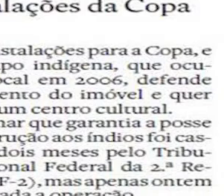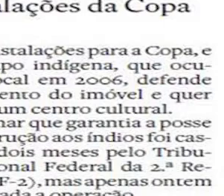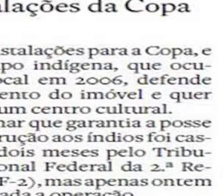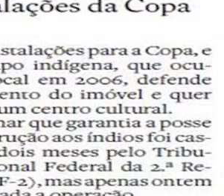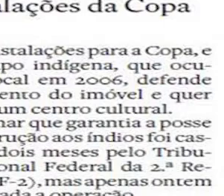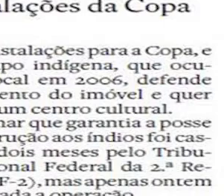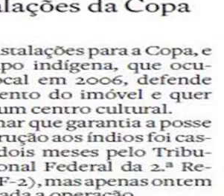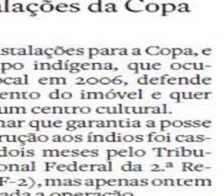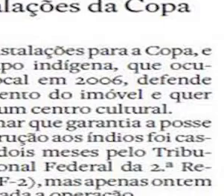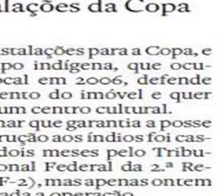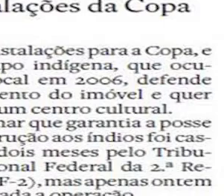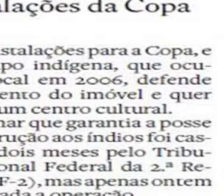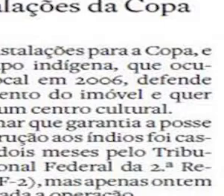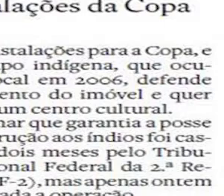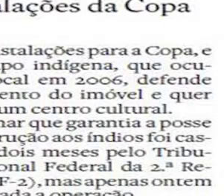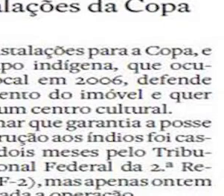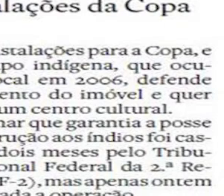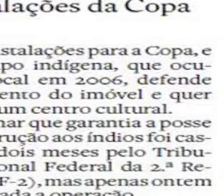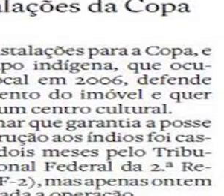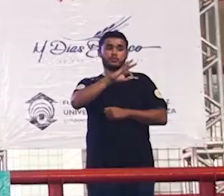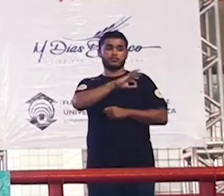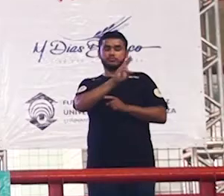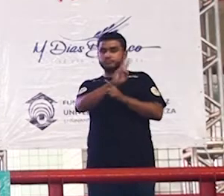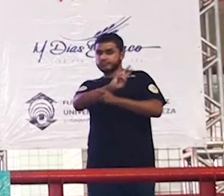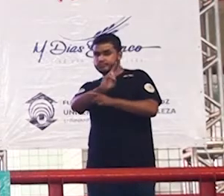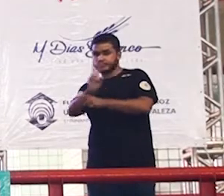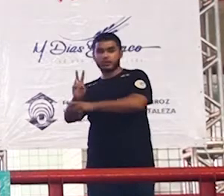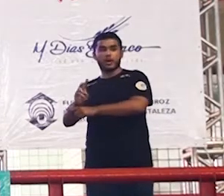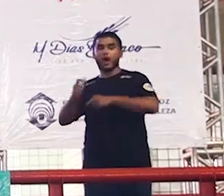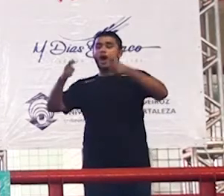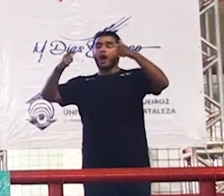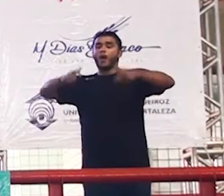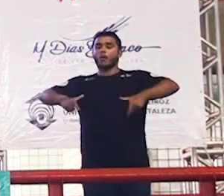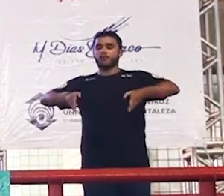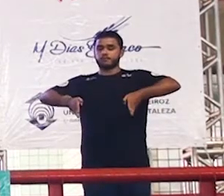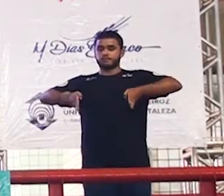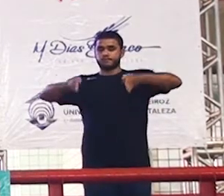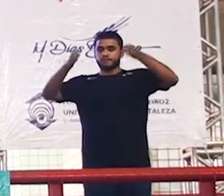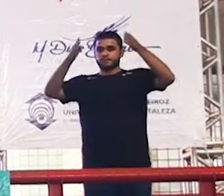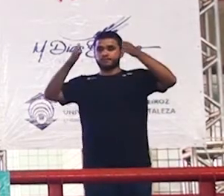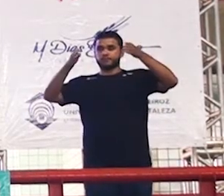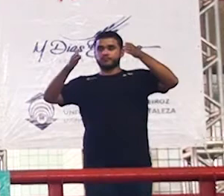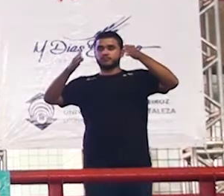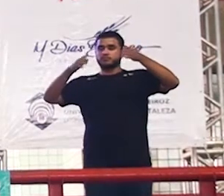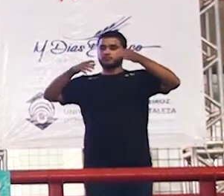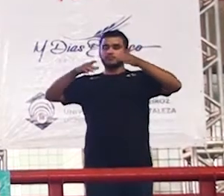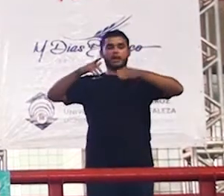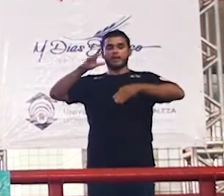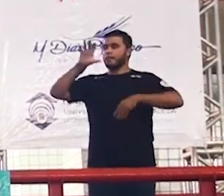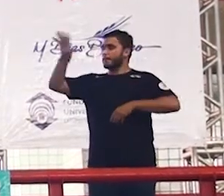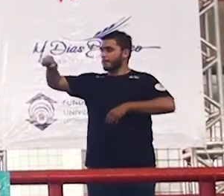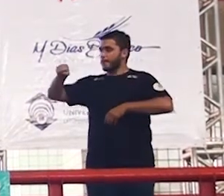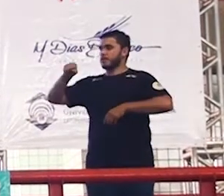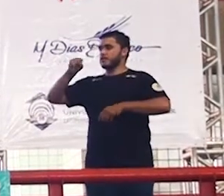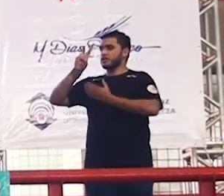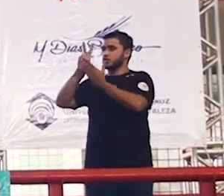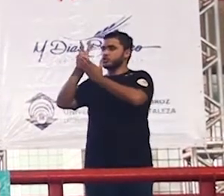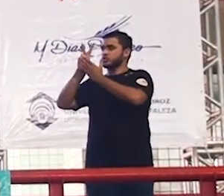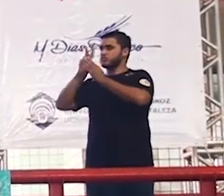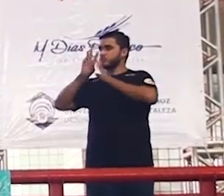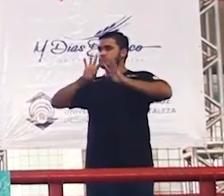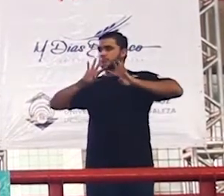Espera aí. A polícia pegou os índios e cercou o prédio com os índios. Para